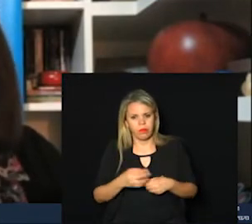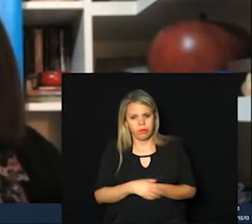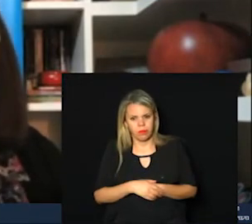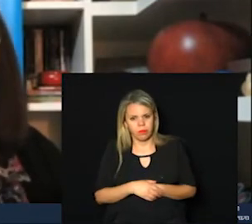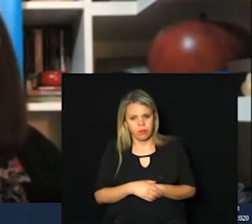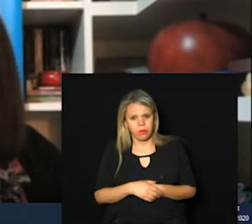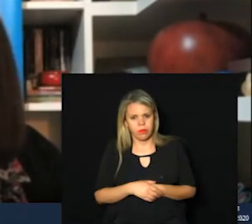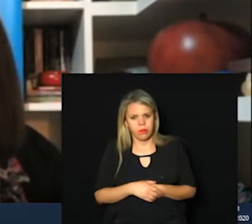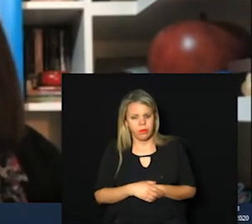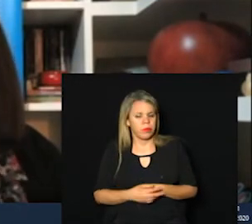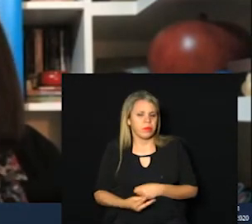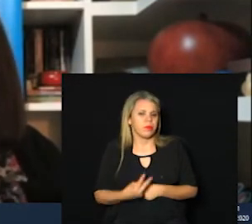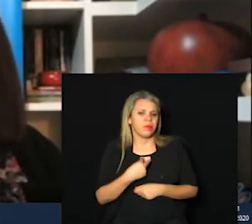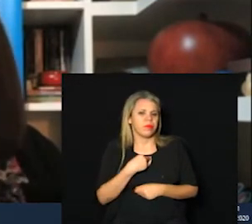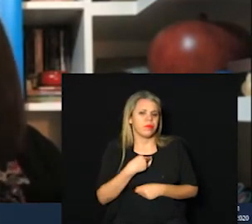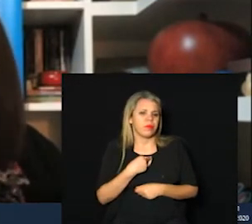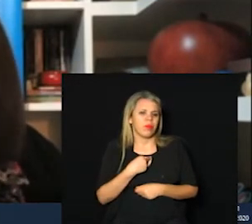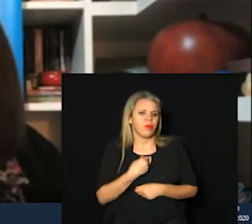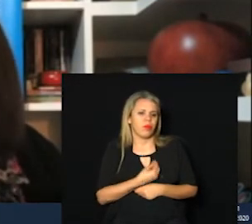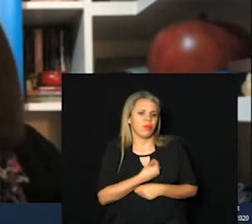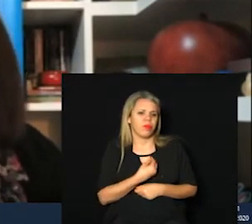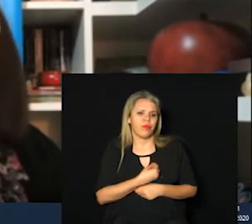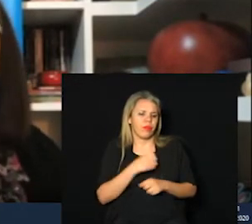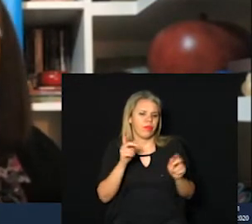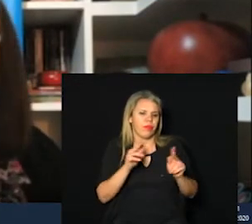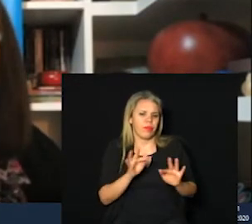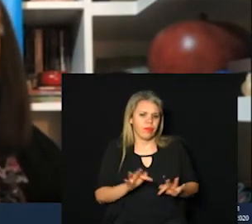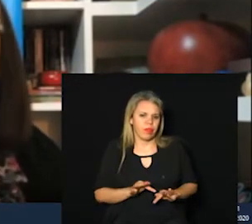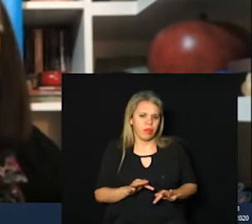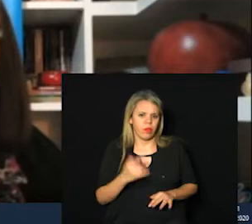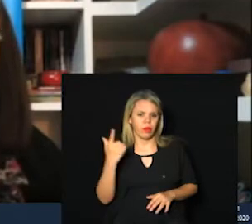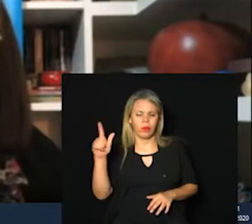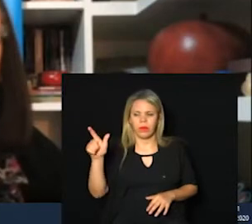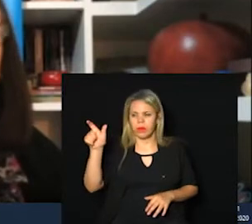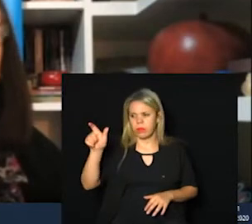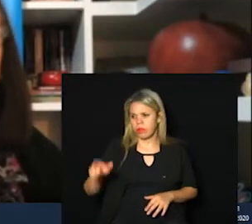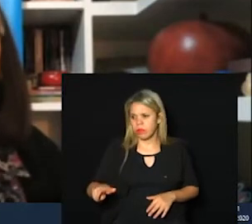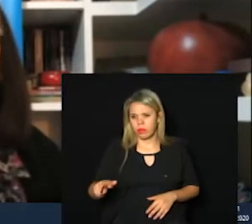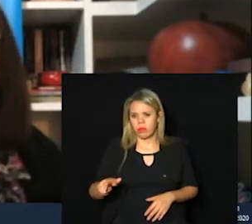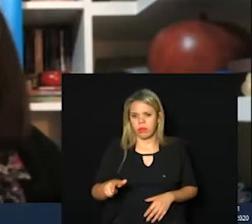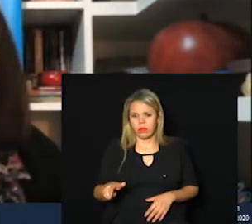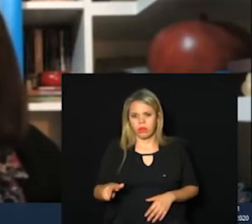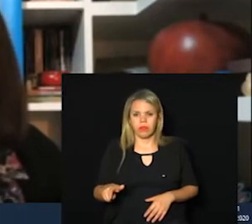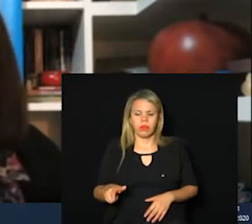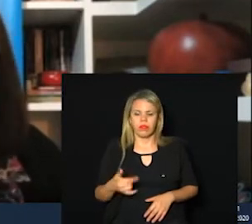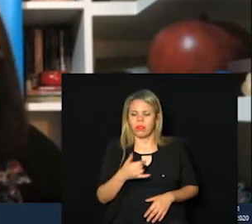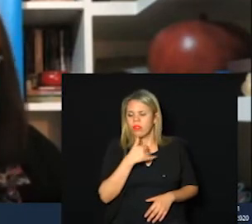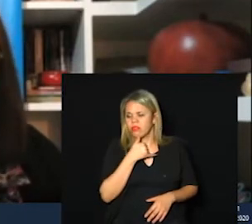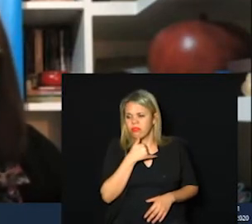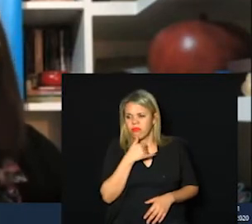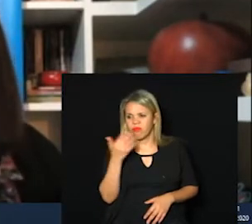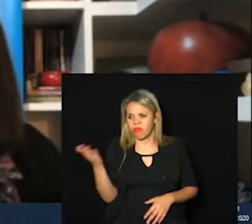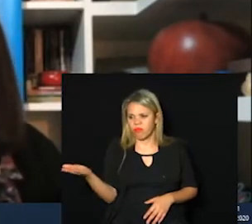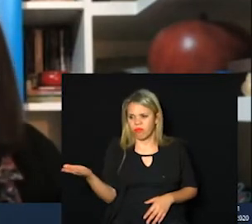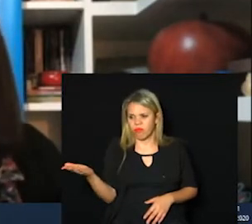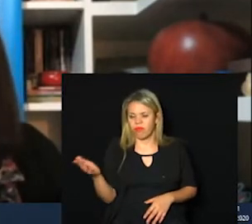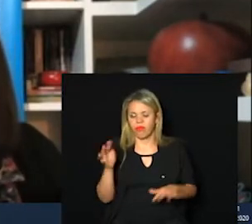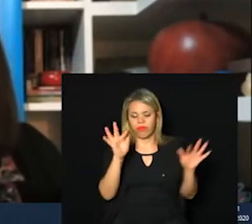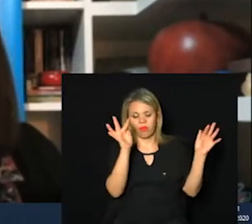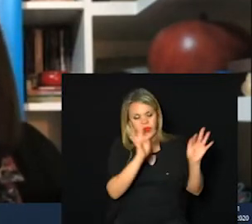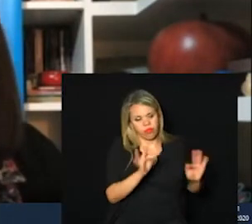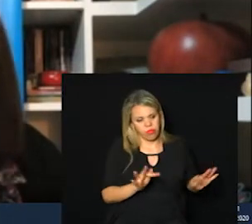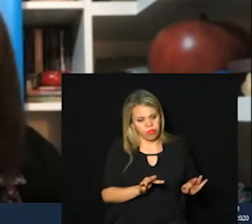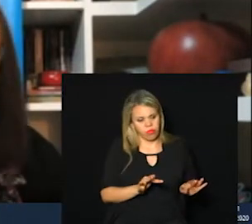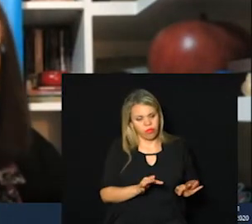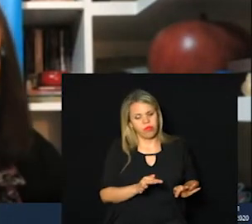não posso ser feliz se o outro à minha volta está infeliz. A felicidade